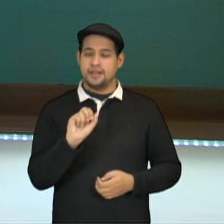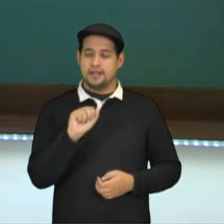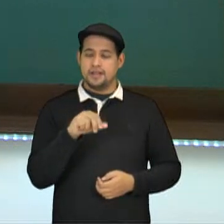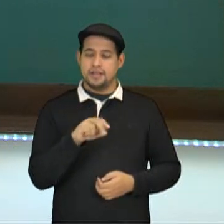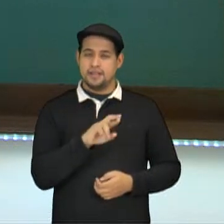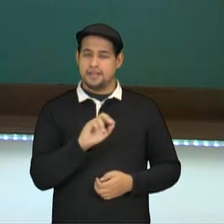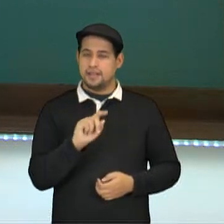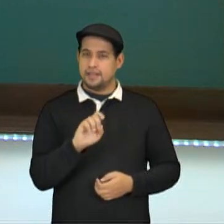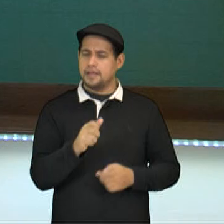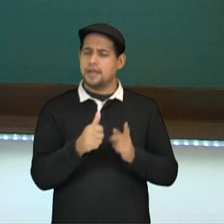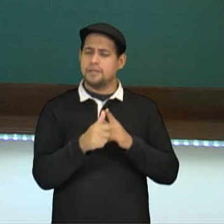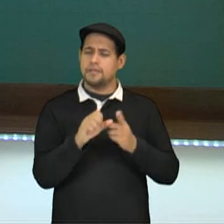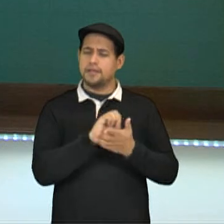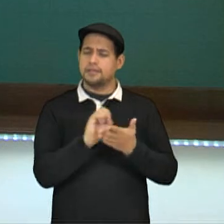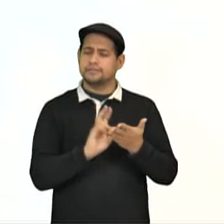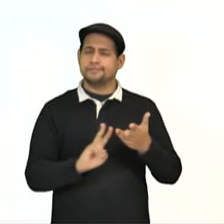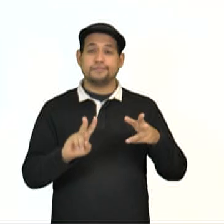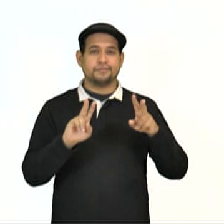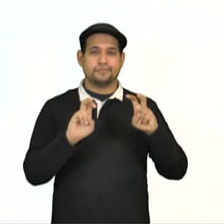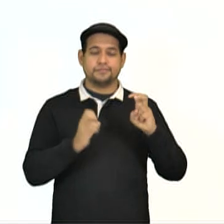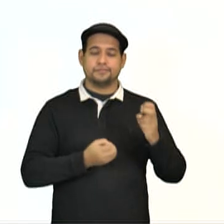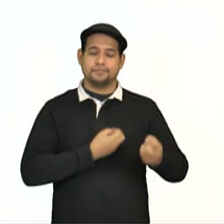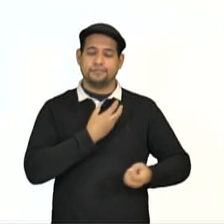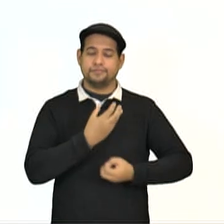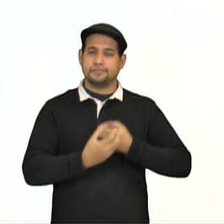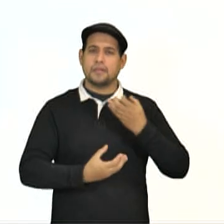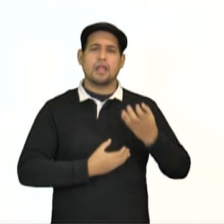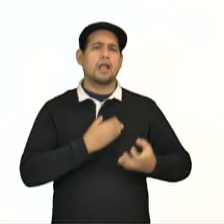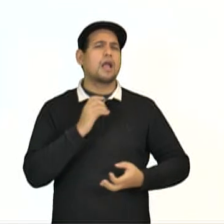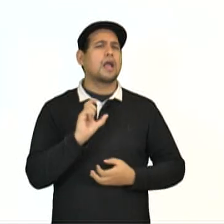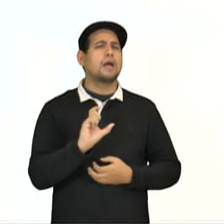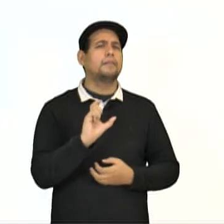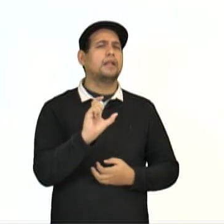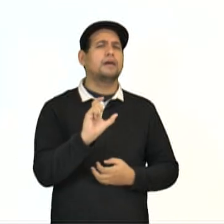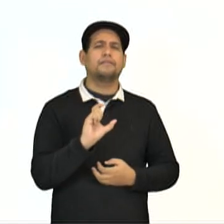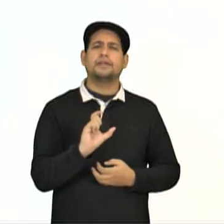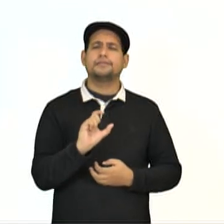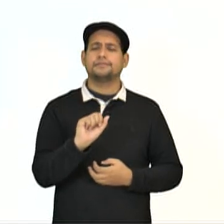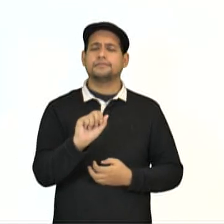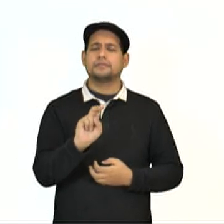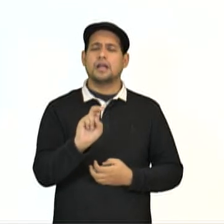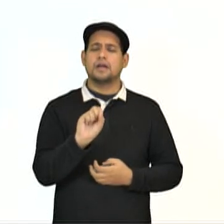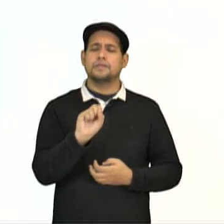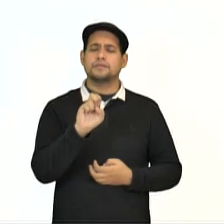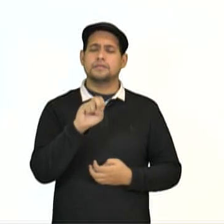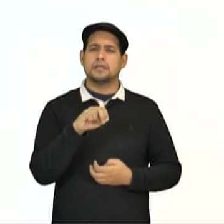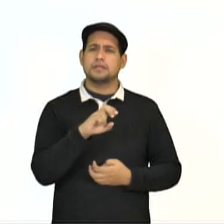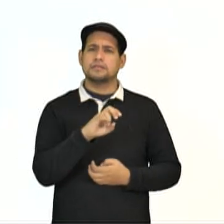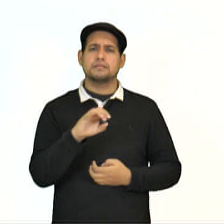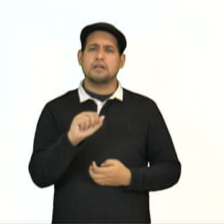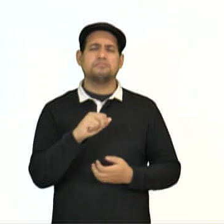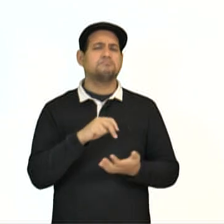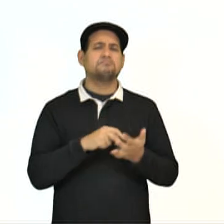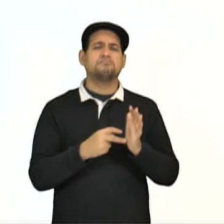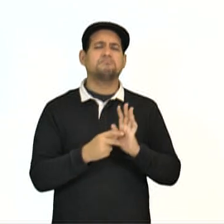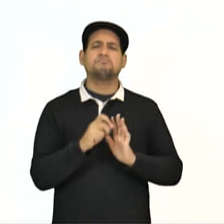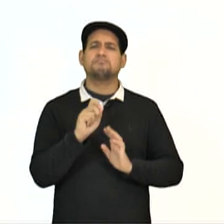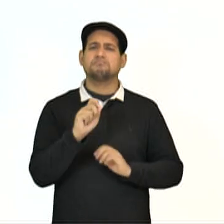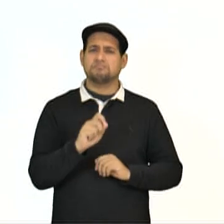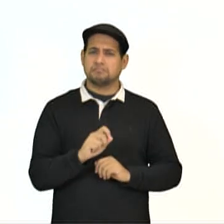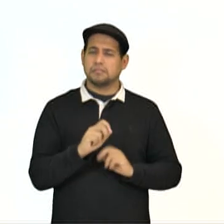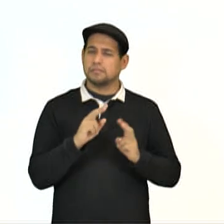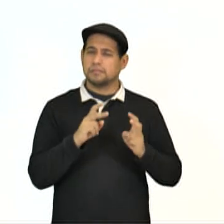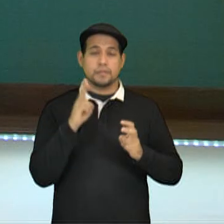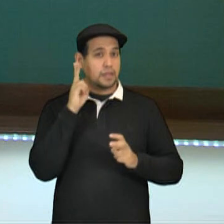primeira atividade referente a esse poema. A palavra ausência é classificada como um substantivo abstrato.